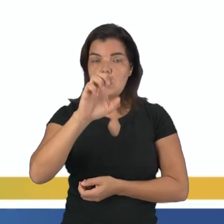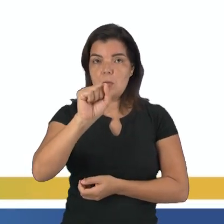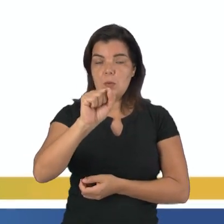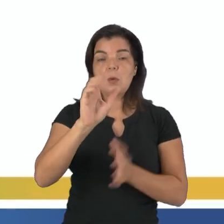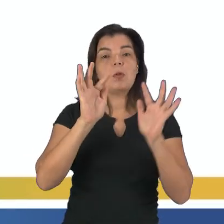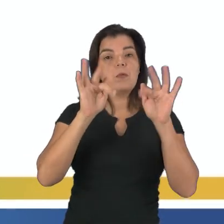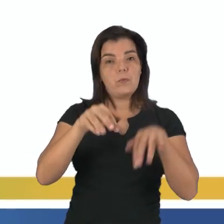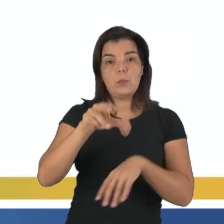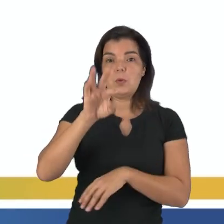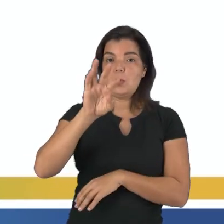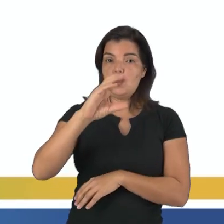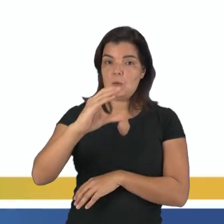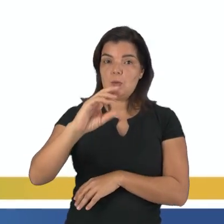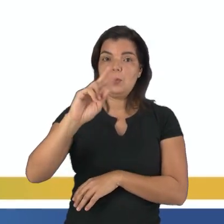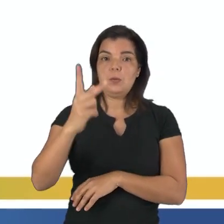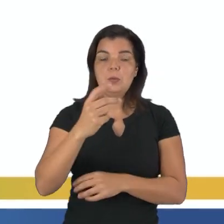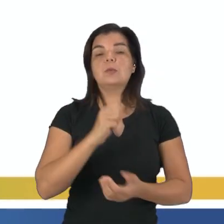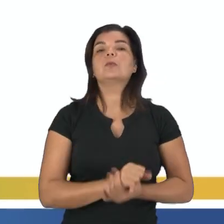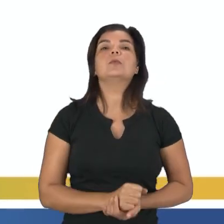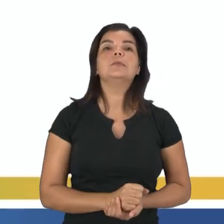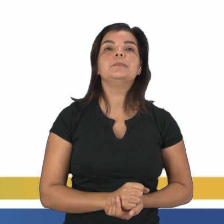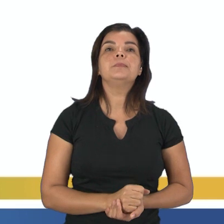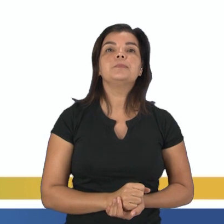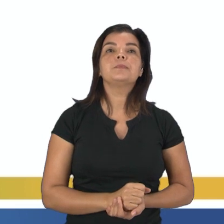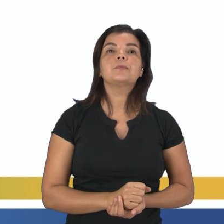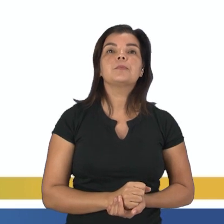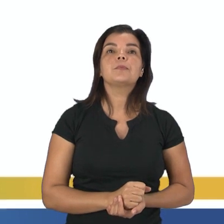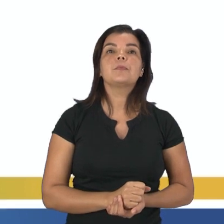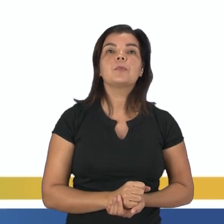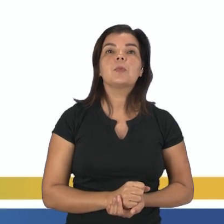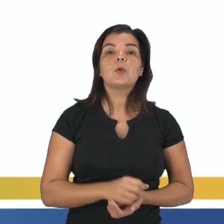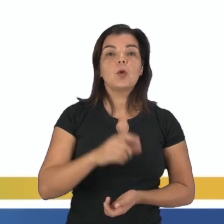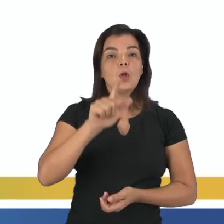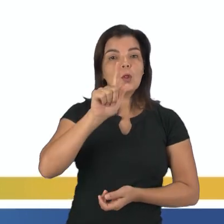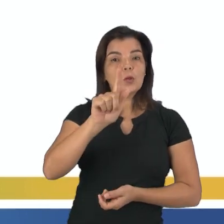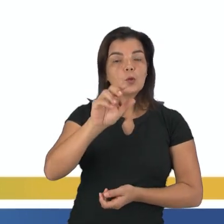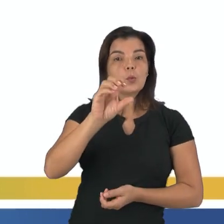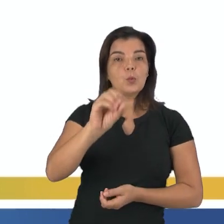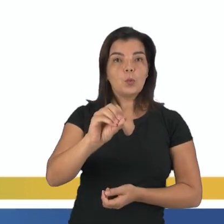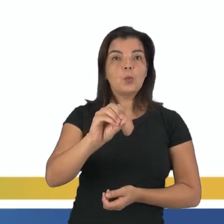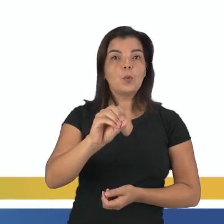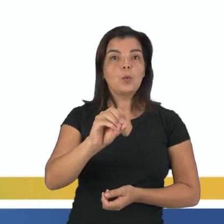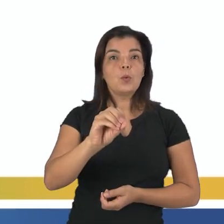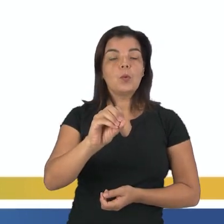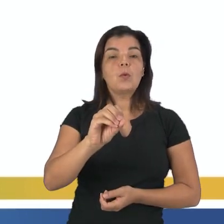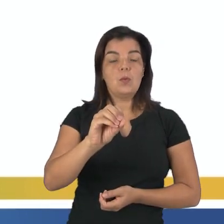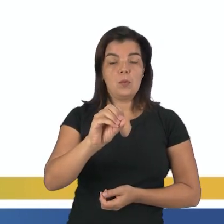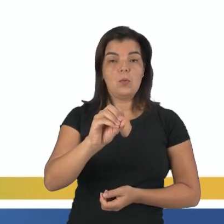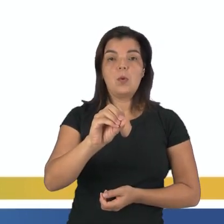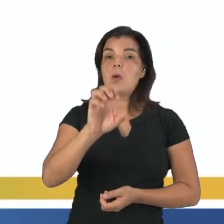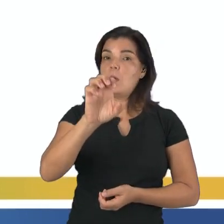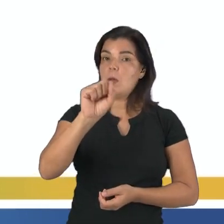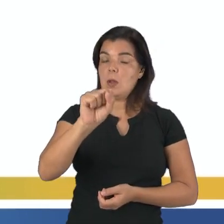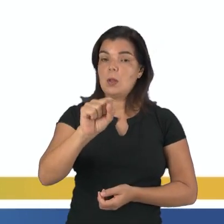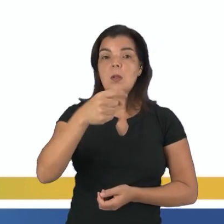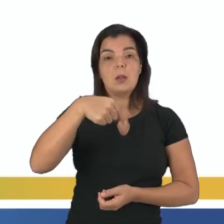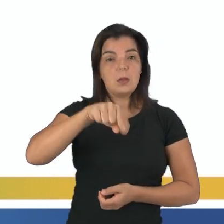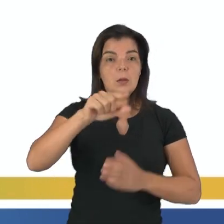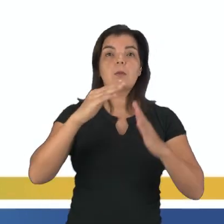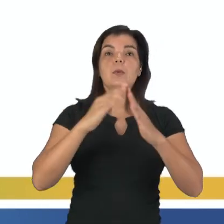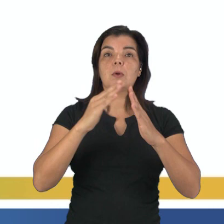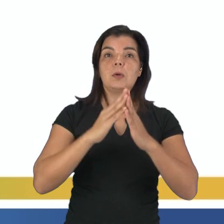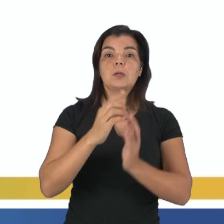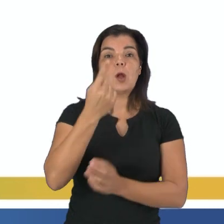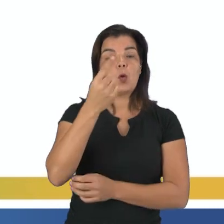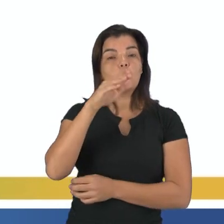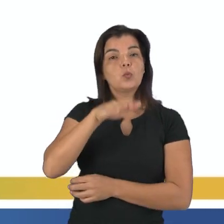em CH. She goes home at 1 p.m. Ela vai para casa às 1 da tarde.